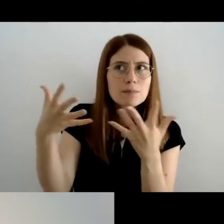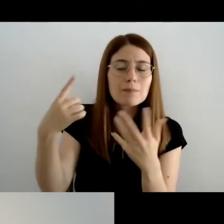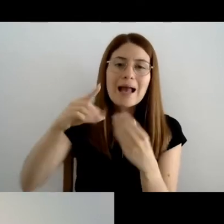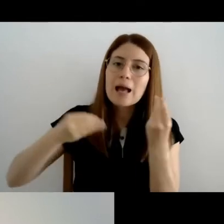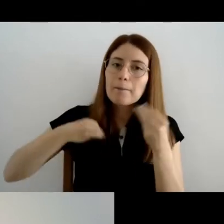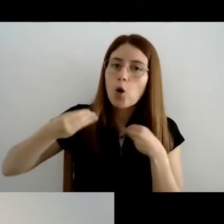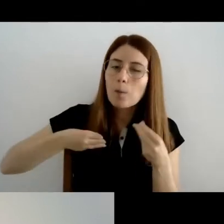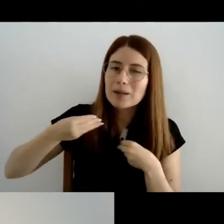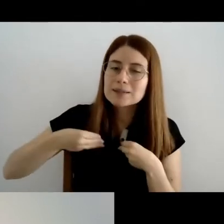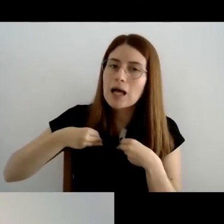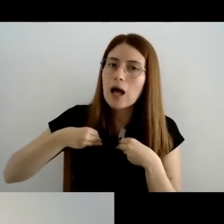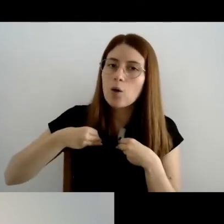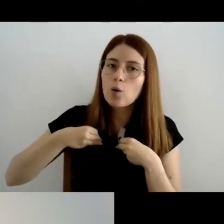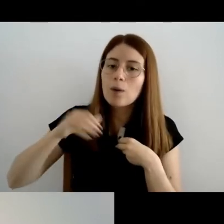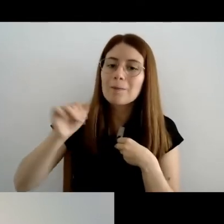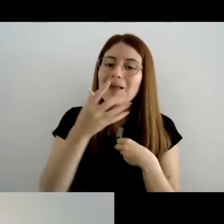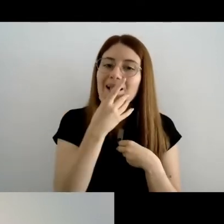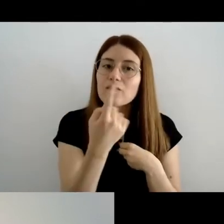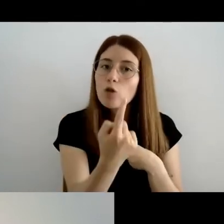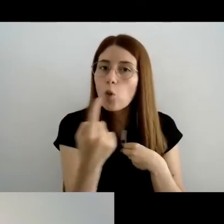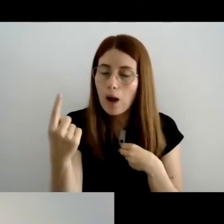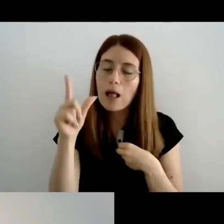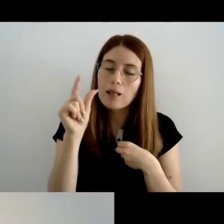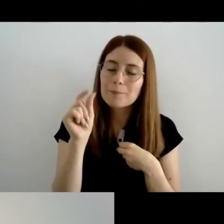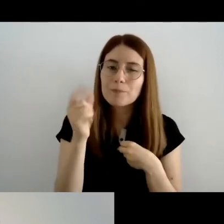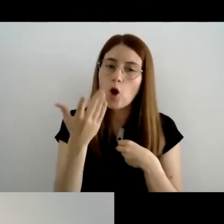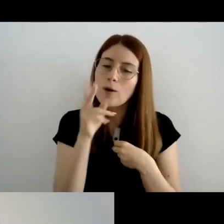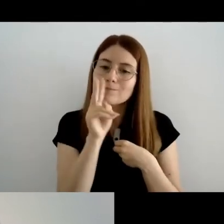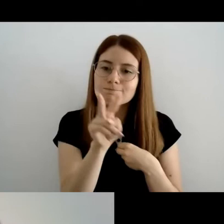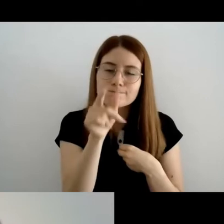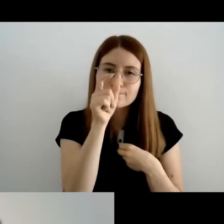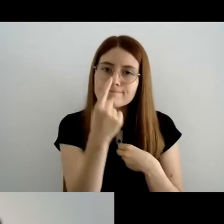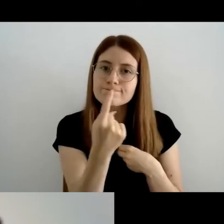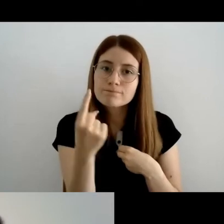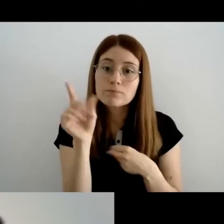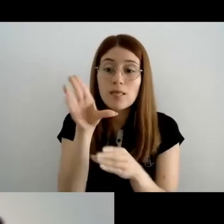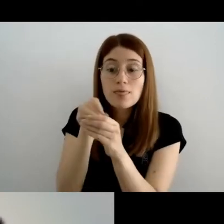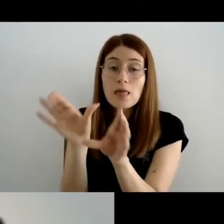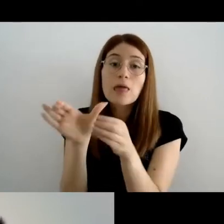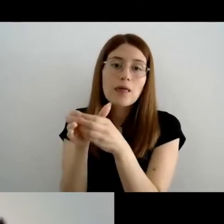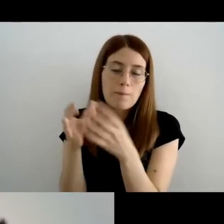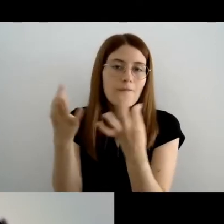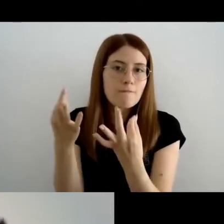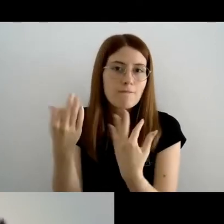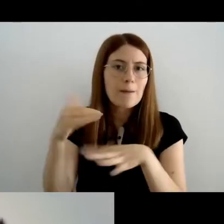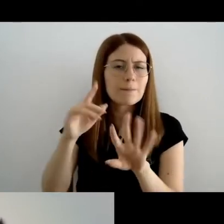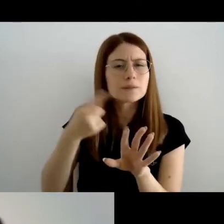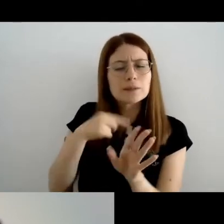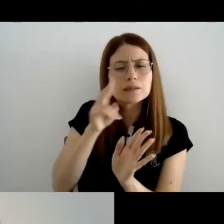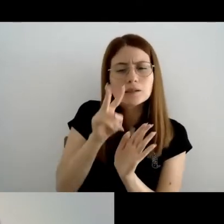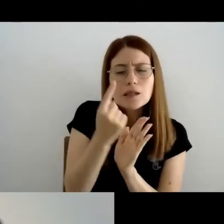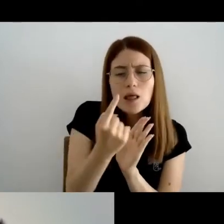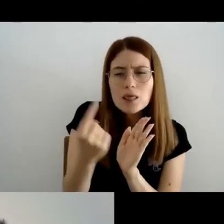com aquilo que é o princípio da individualização. Ou seja, nós olhamos para os atletas, apesar de estarem no meio de uma equipa, o que é que nós podemos fazer